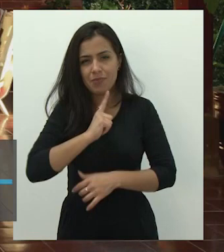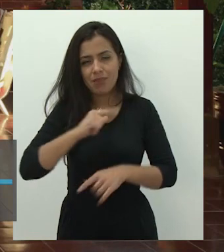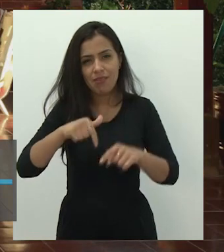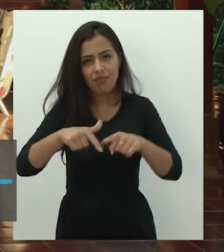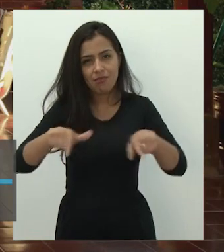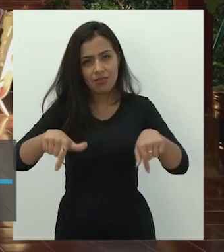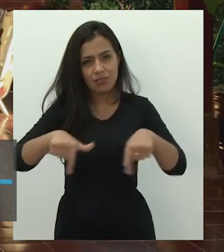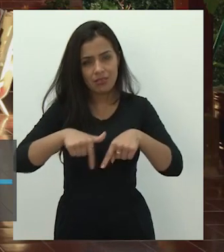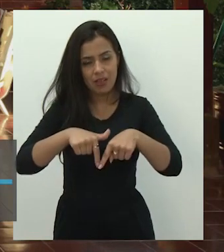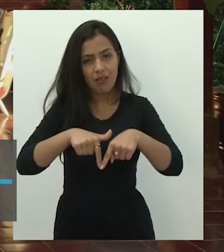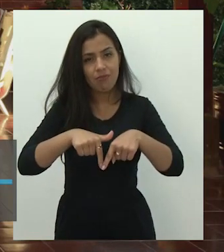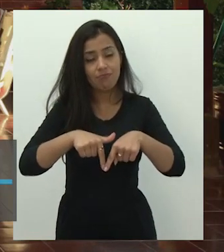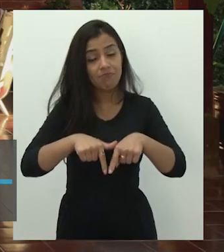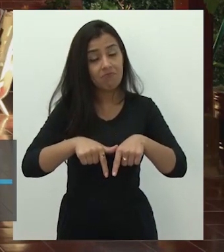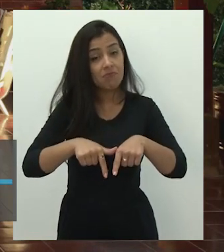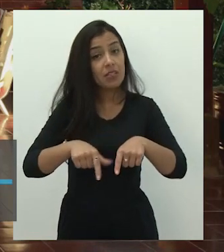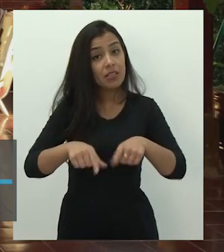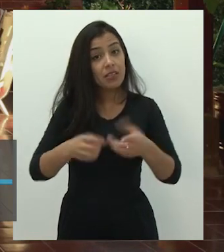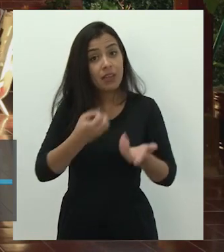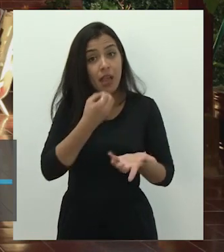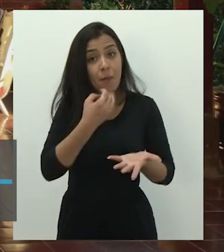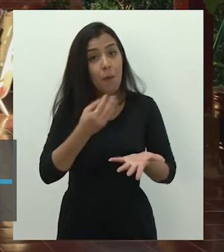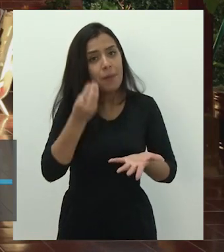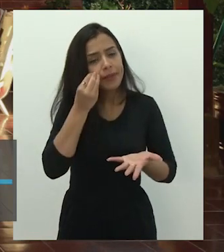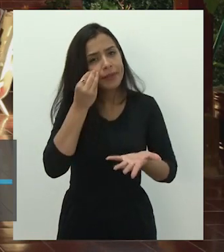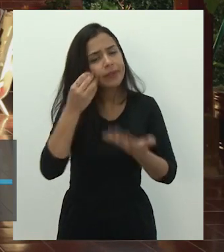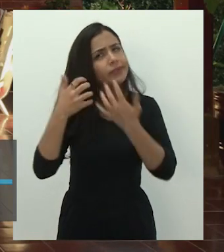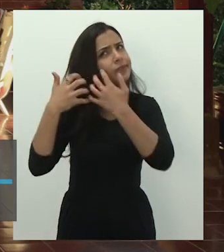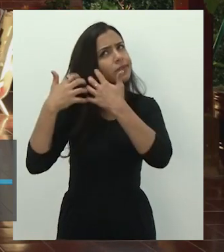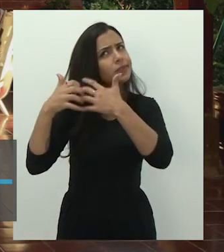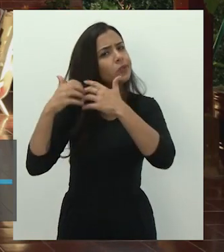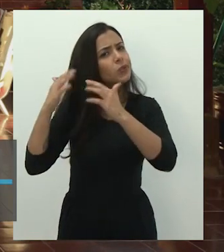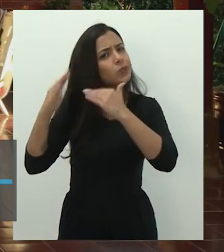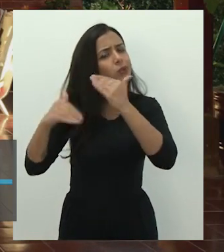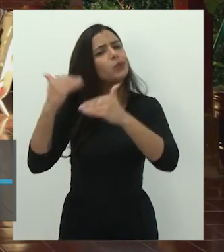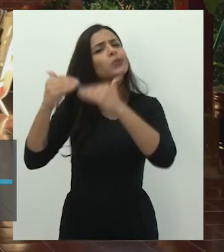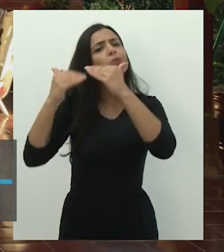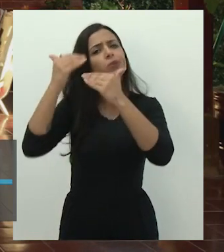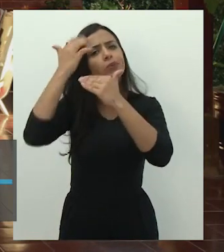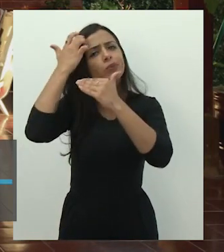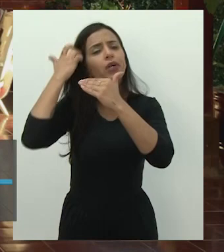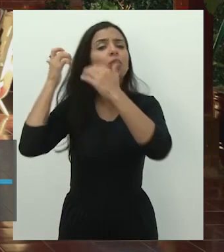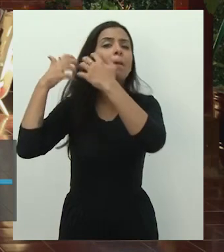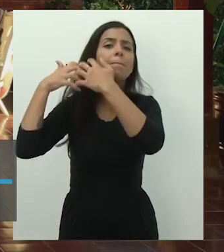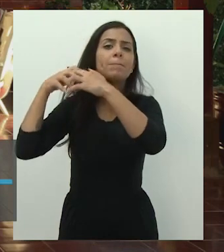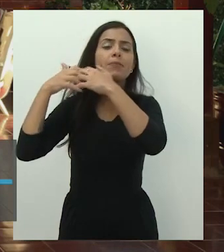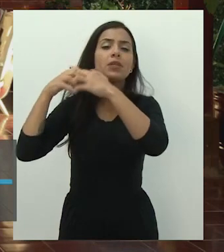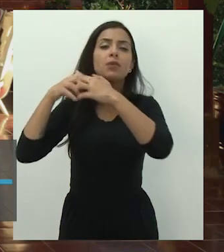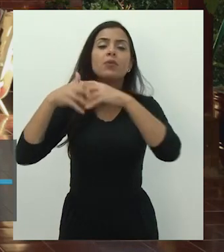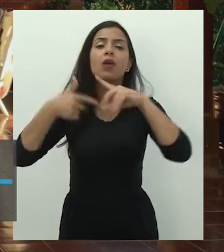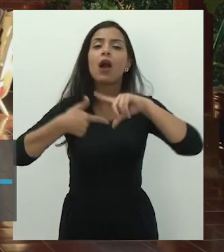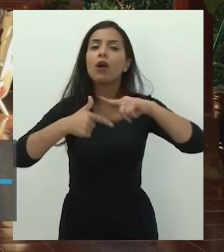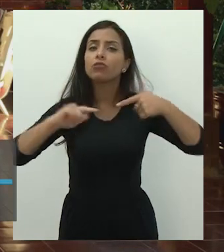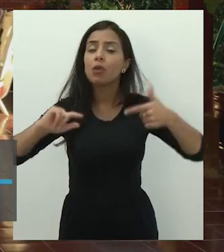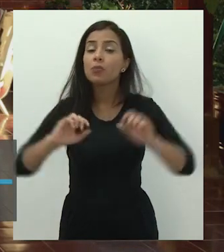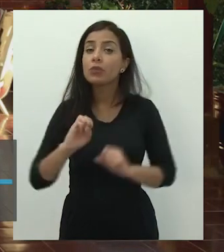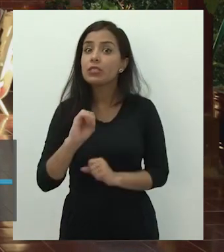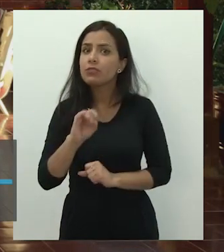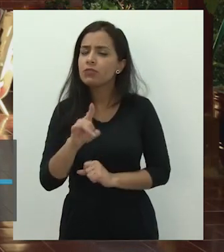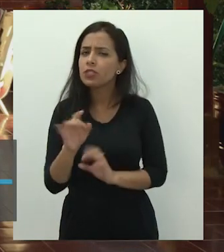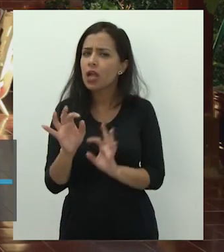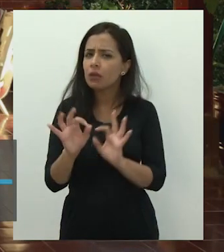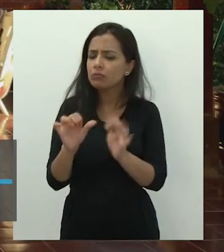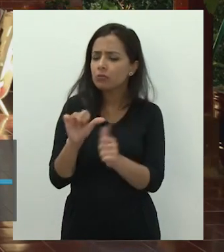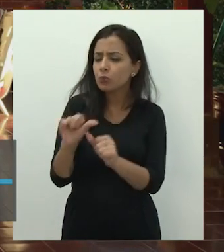de aula e que podem promover o desenvolvimento do pensamento algébrico se você fizer algumas variações e